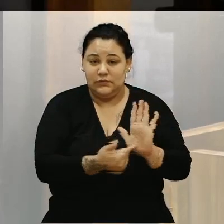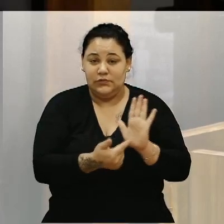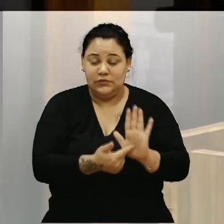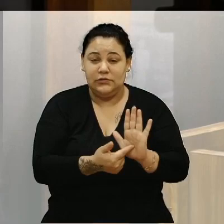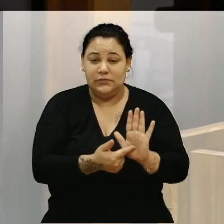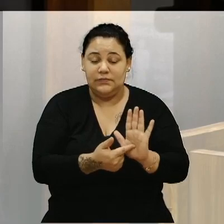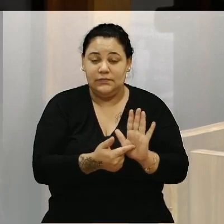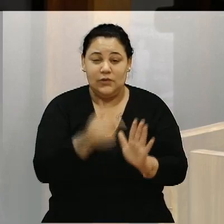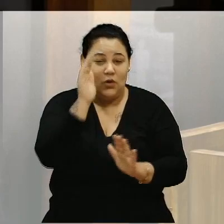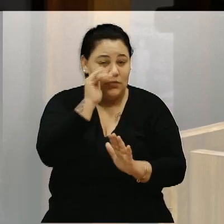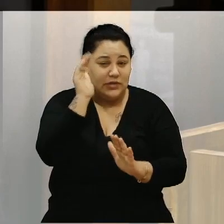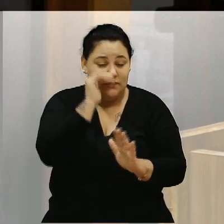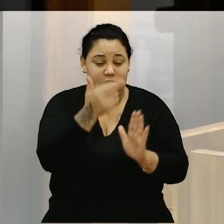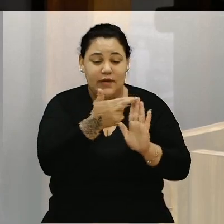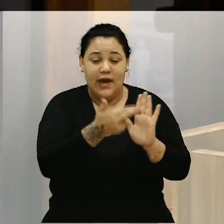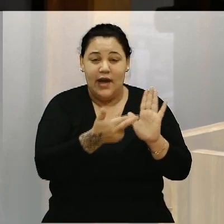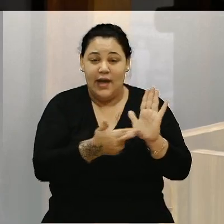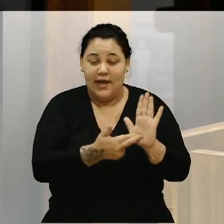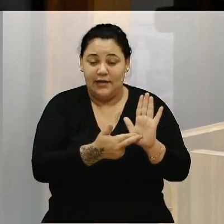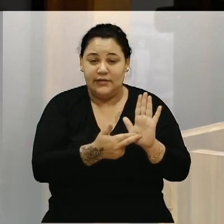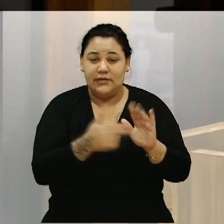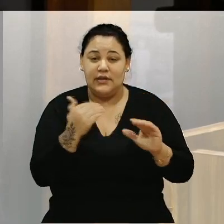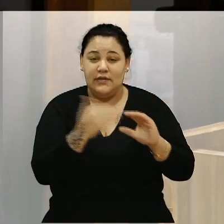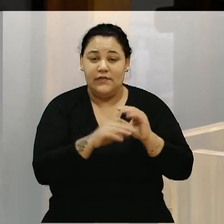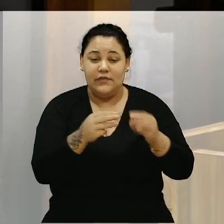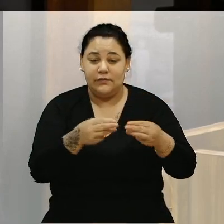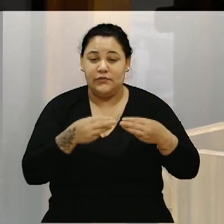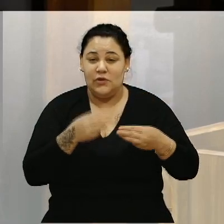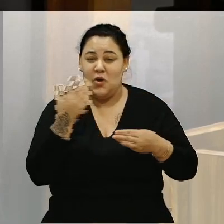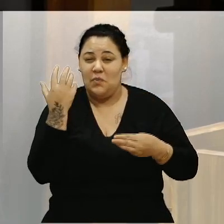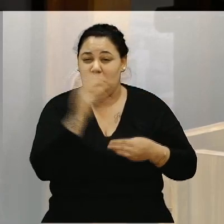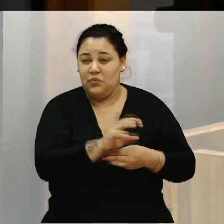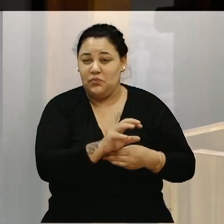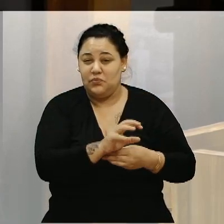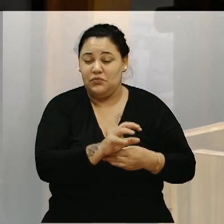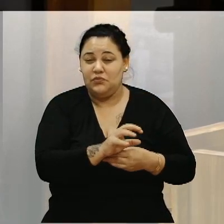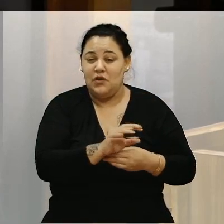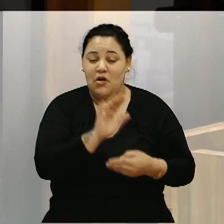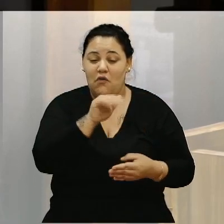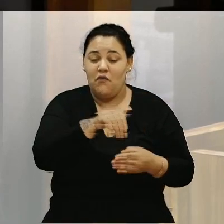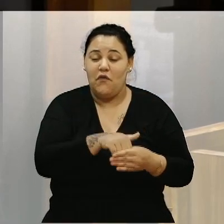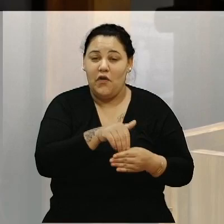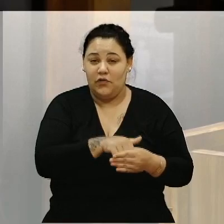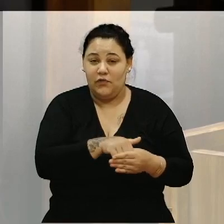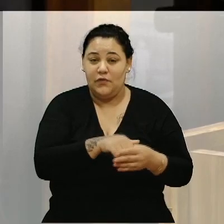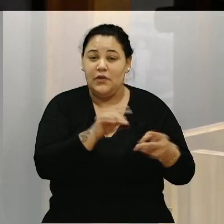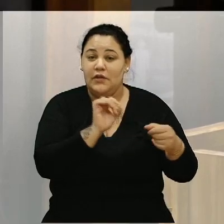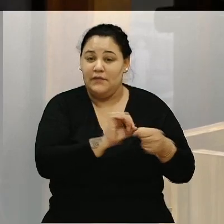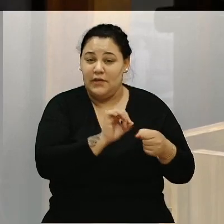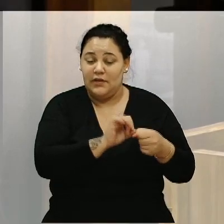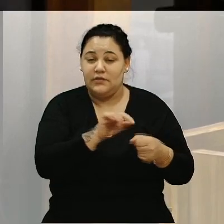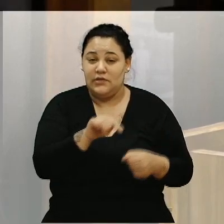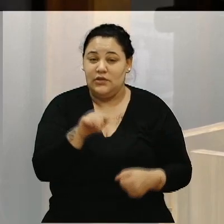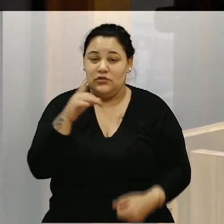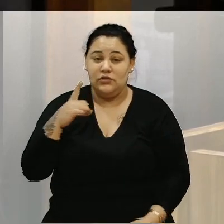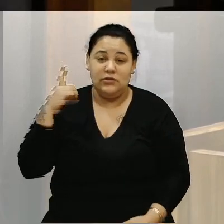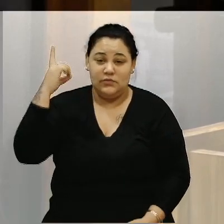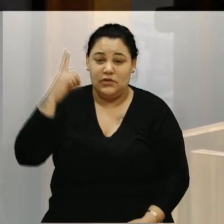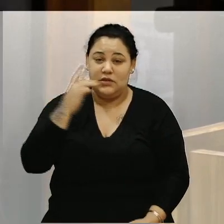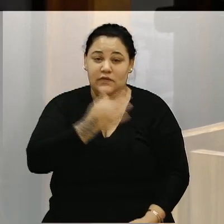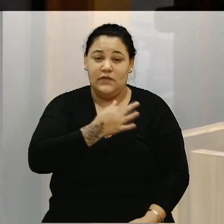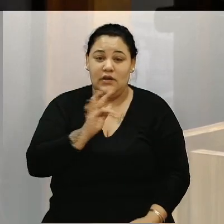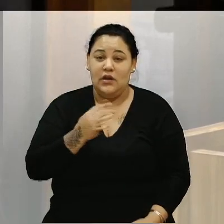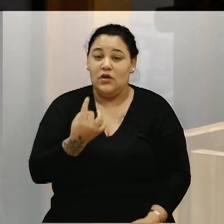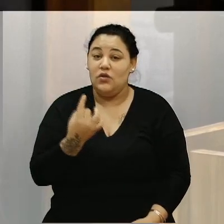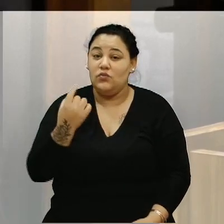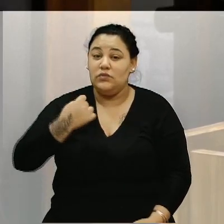disposições regimentais, encaminham moção de repúdio ao voto proferido por 7 deputados federais e 1 senador do Rio